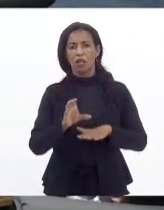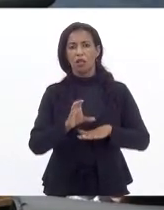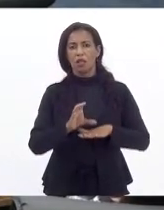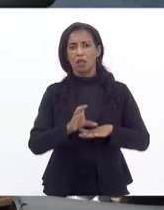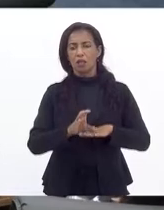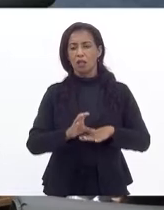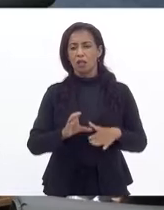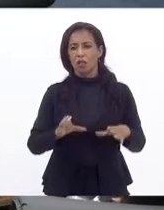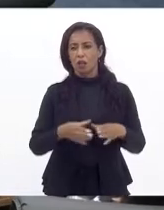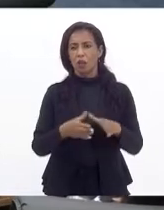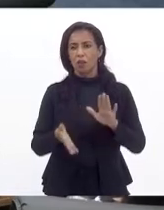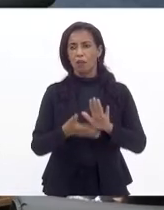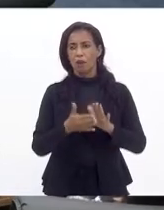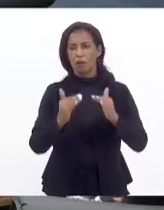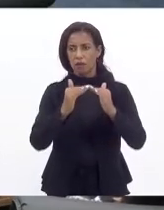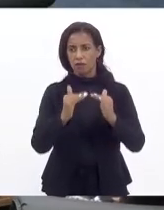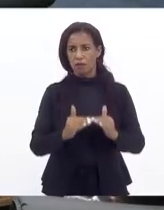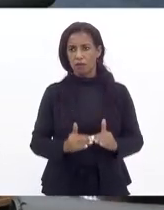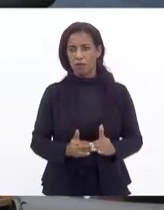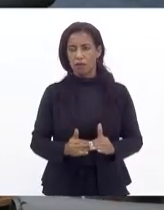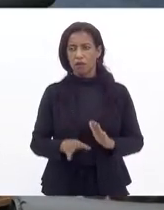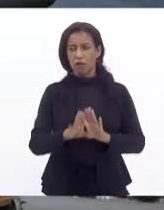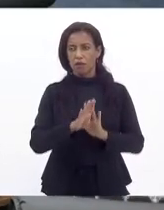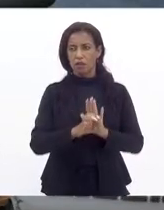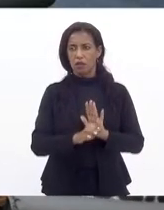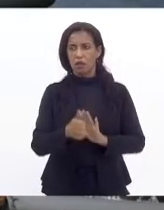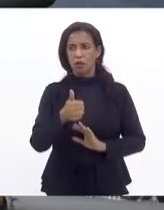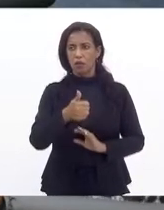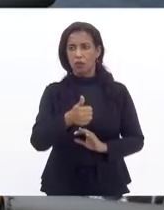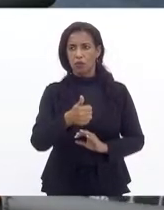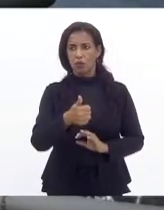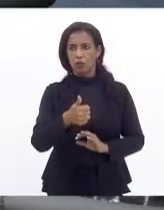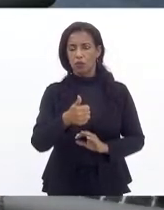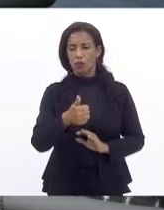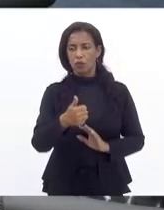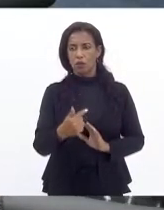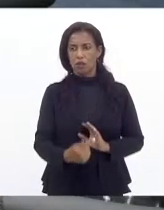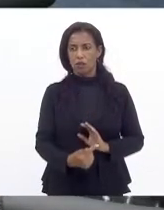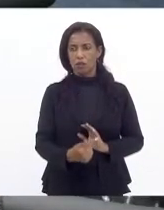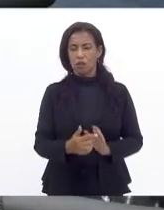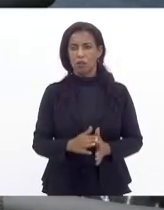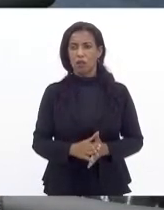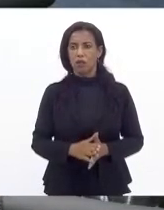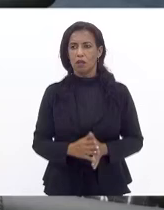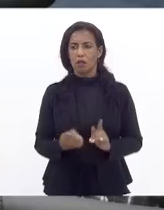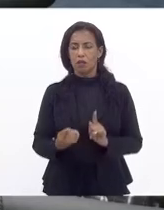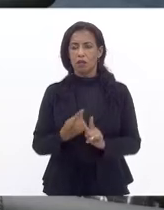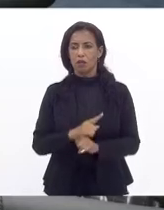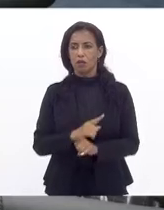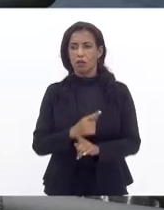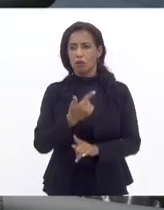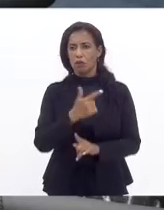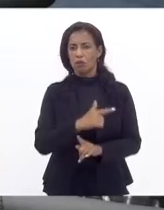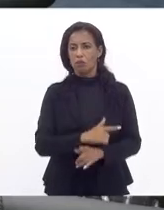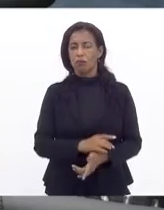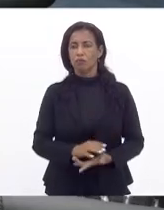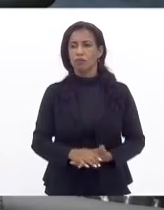assim, o parecer é favorável das emendas 1 a 7 e contrário às